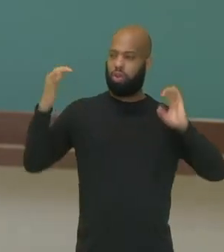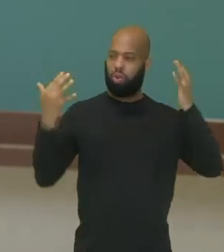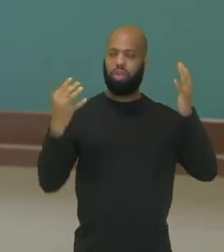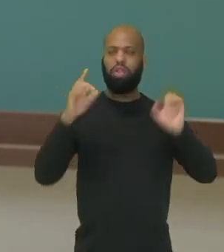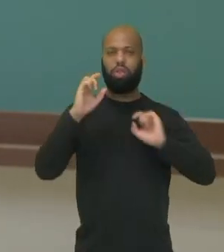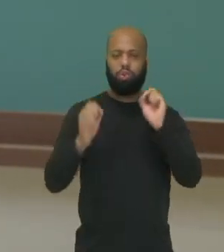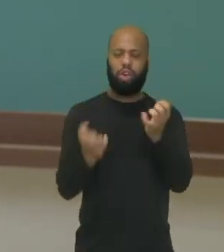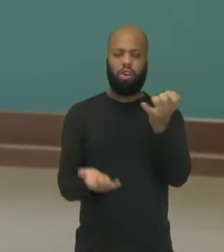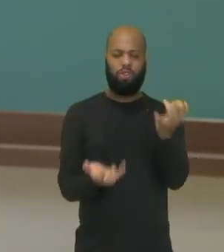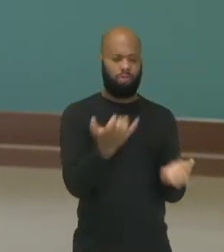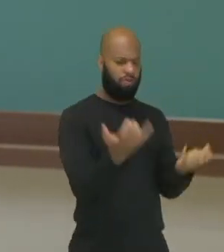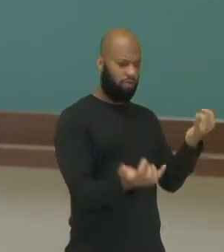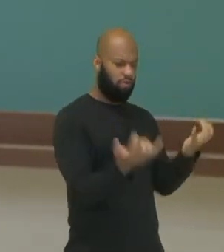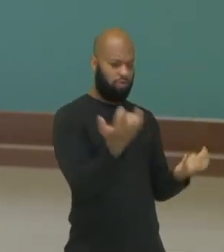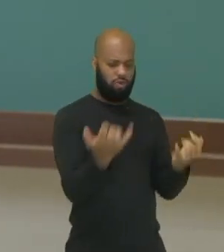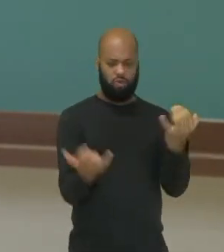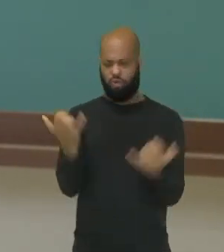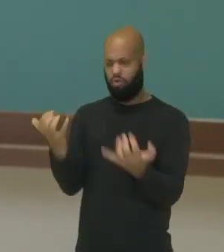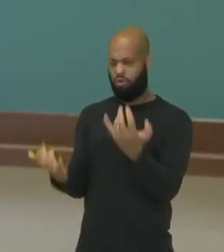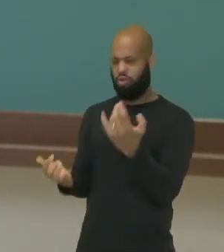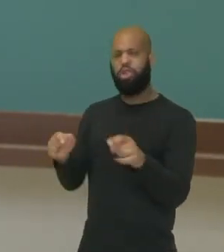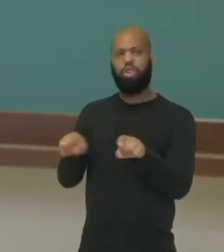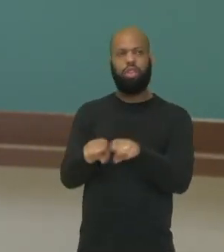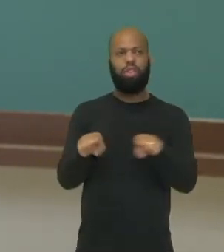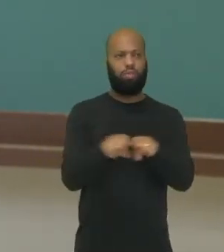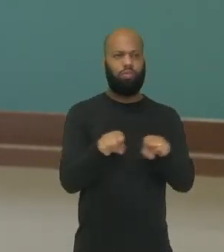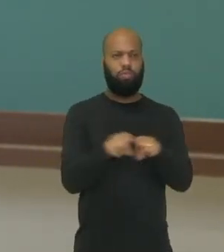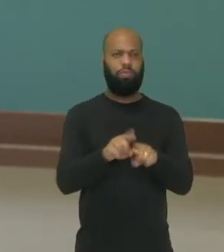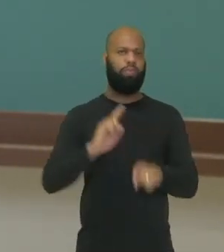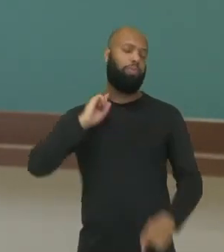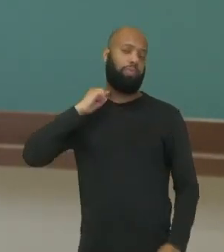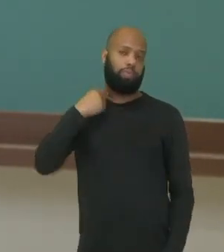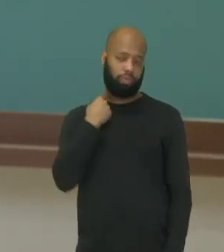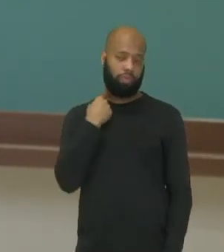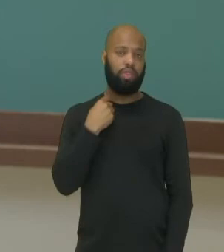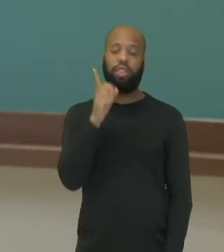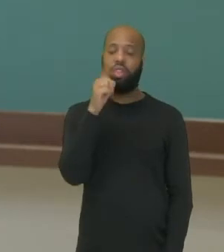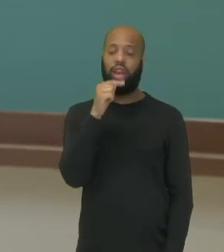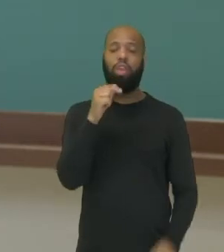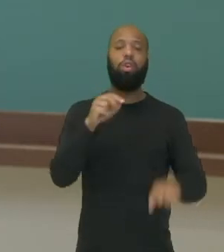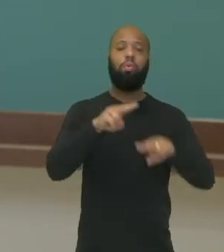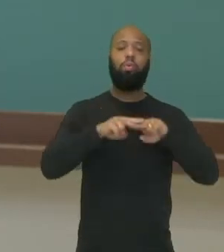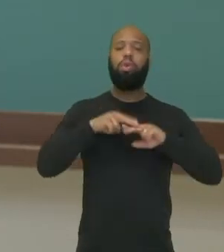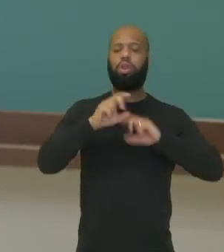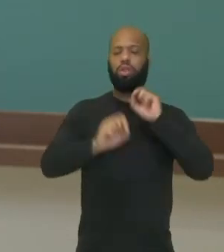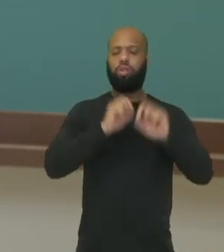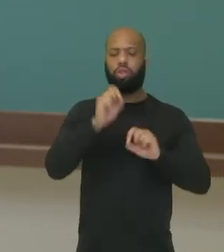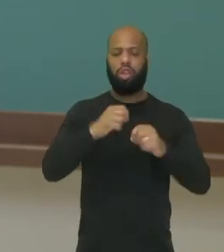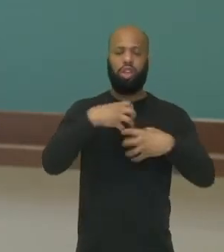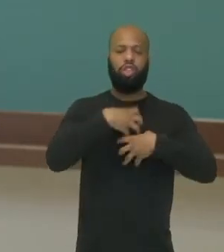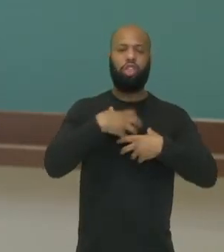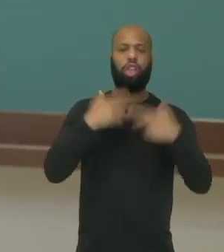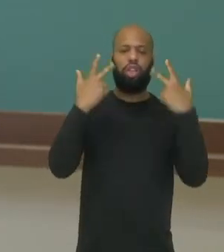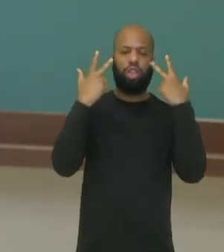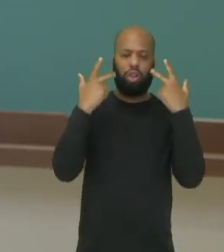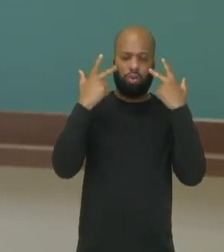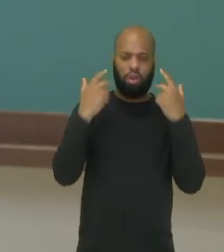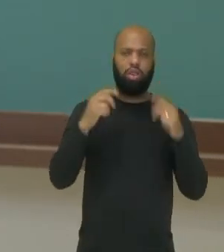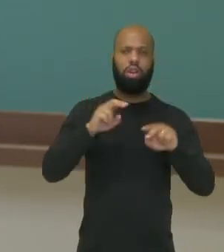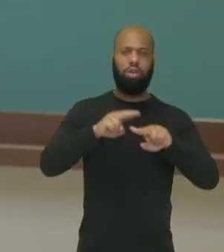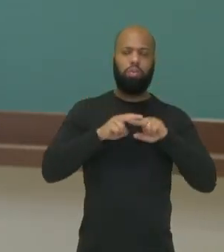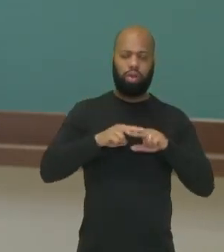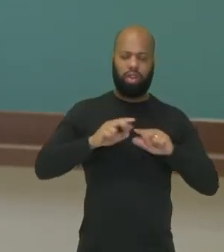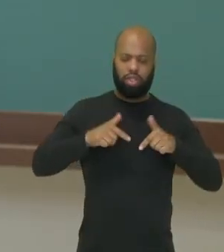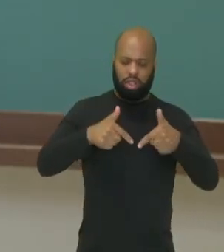ali de queimadas, também a poluição da água por conta de um fator natural, não somente pela ação do homem, mas nós